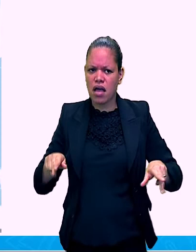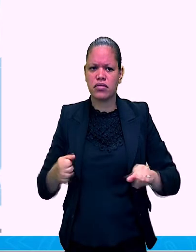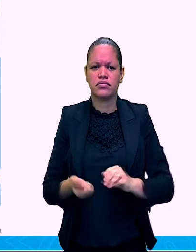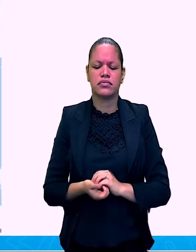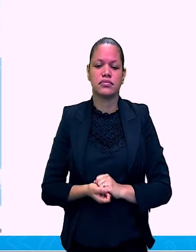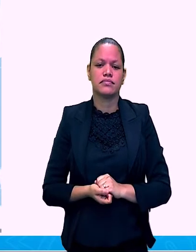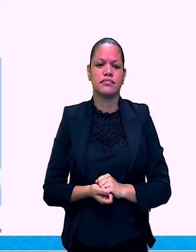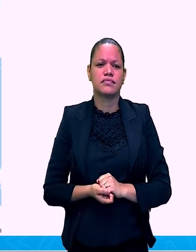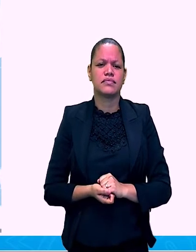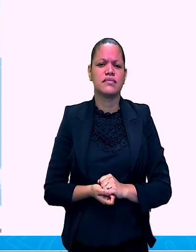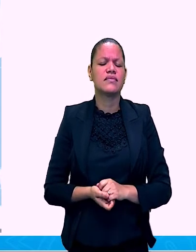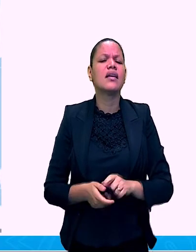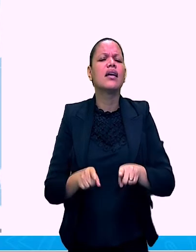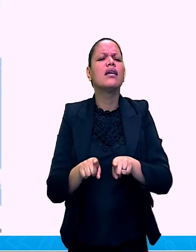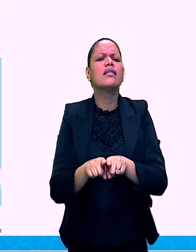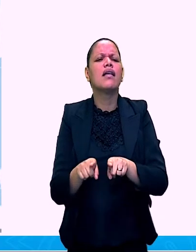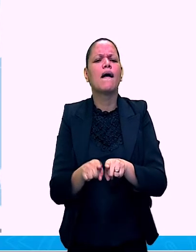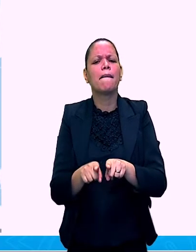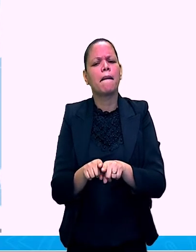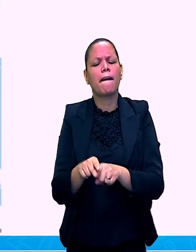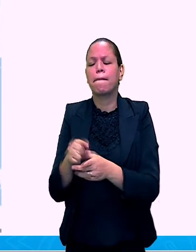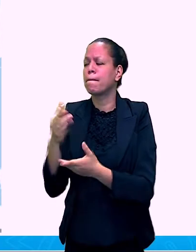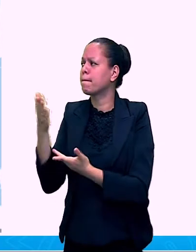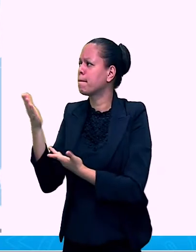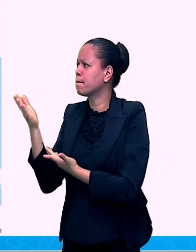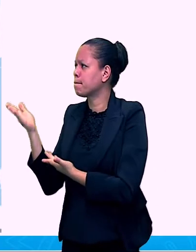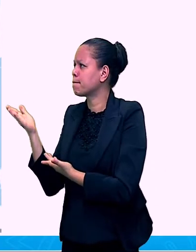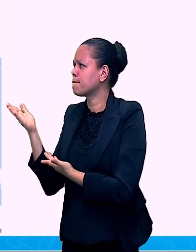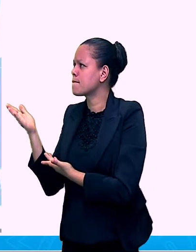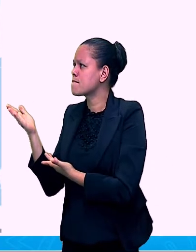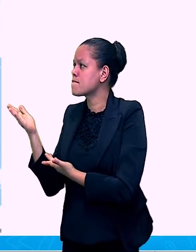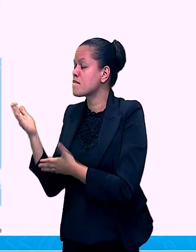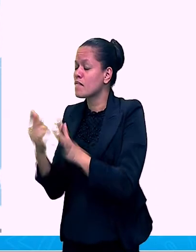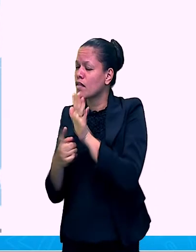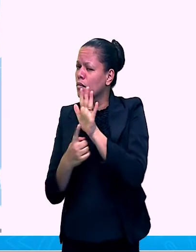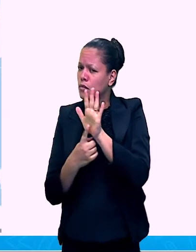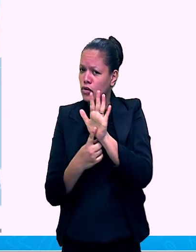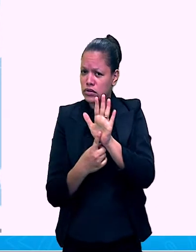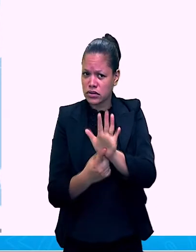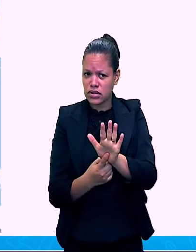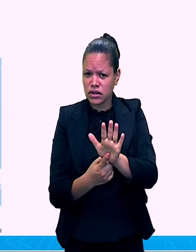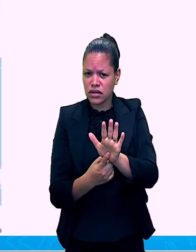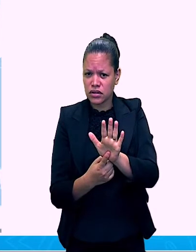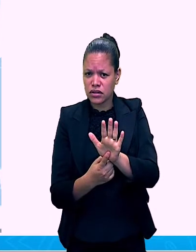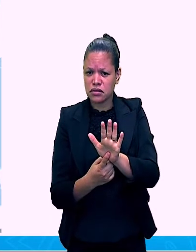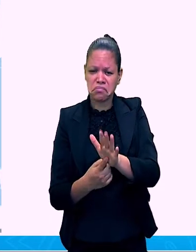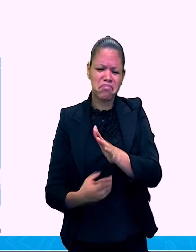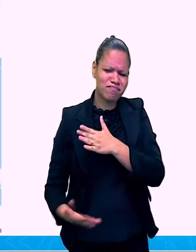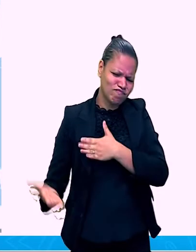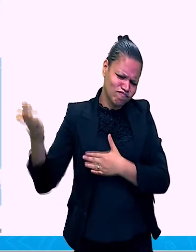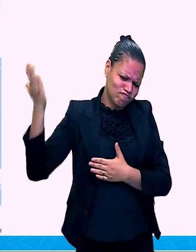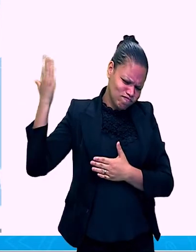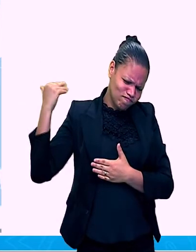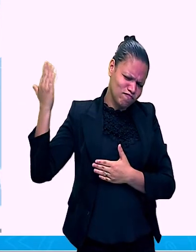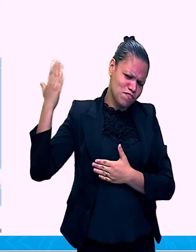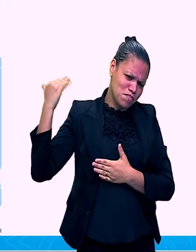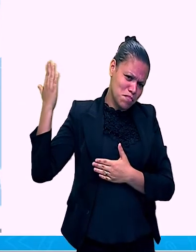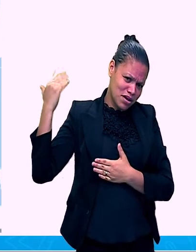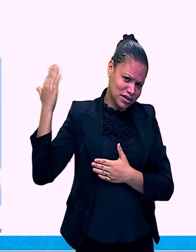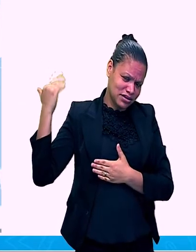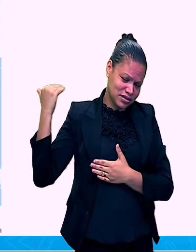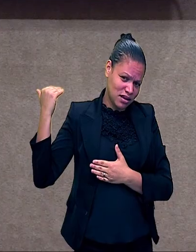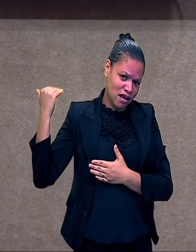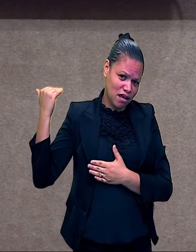E ainda falando sobre a ocupação do Brasil, nós falamos que antigamente, para esse povo fazer ali o